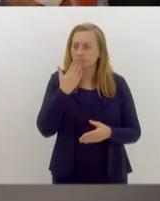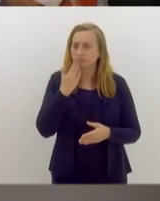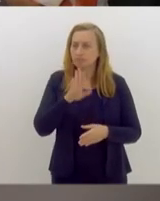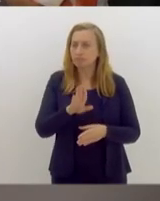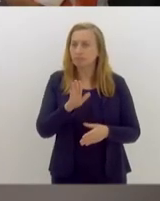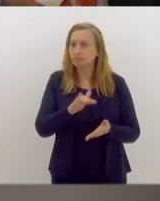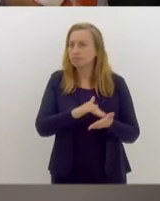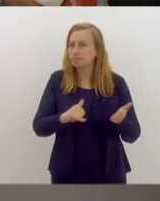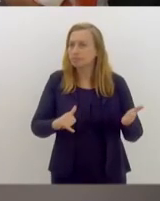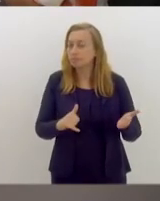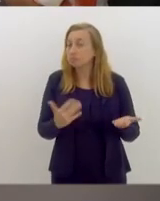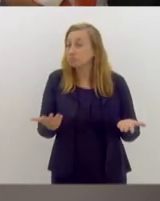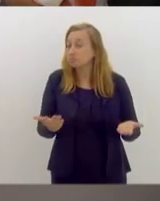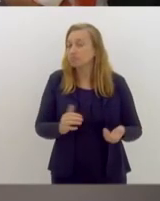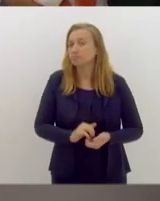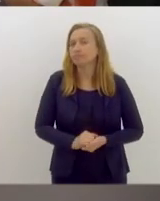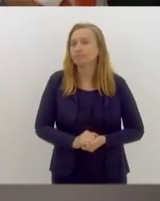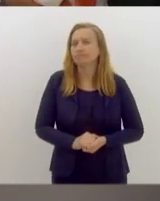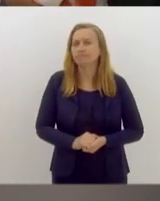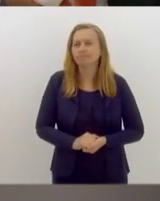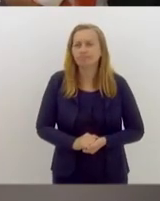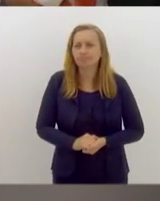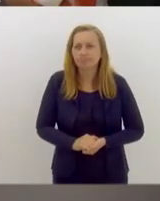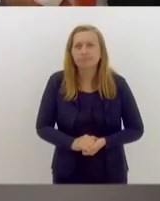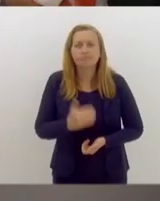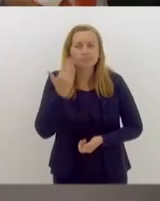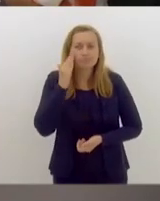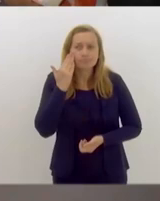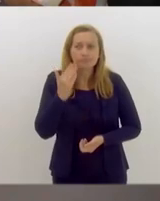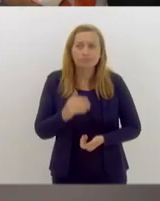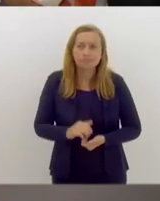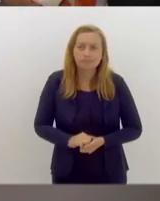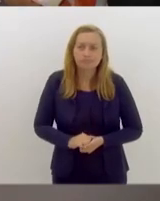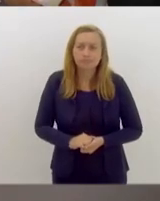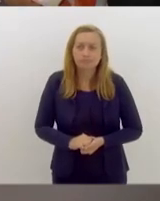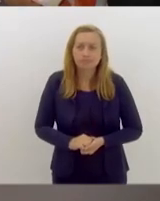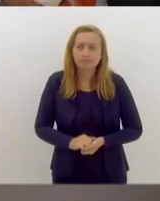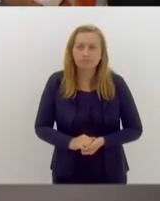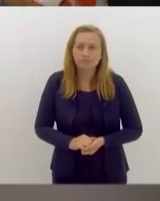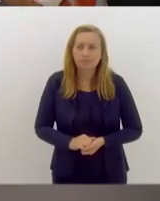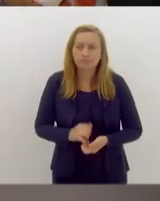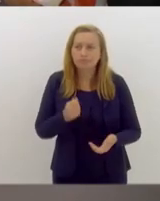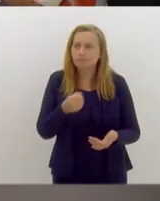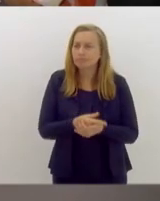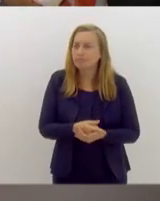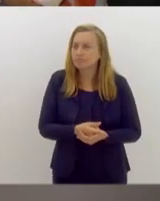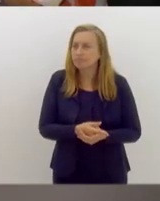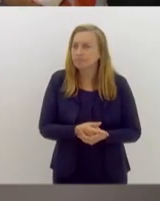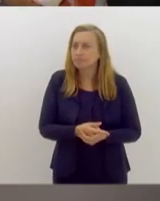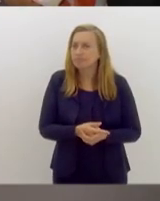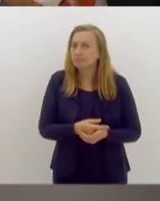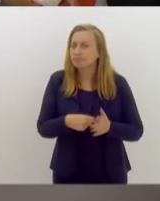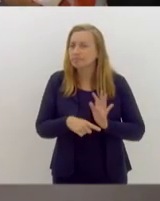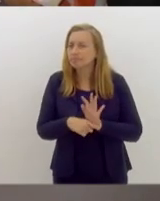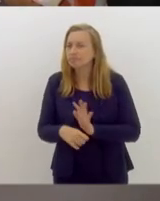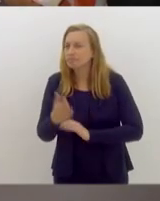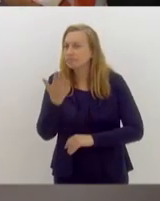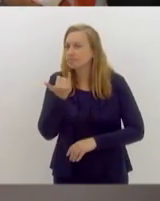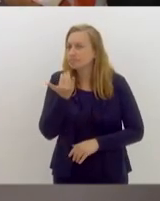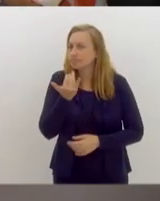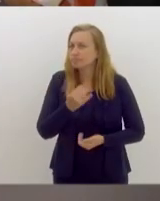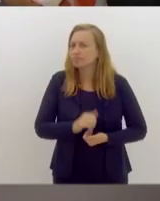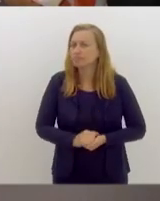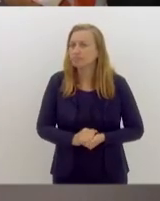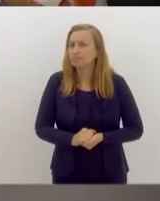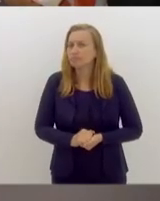anual. A gente entende que pagar auxílio alimentação,